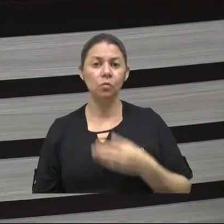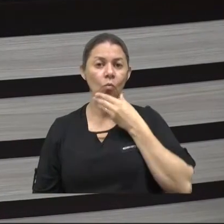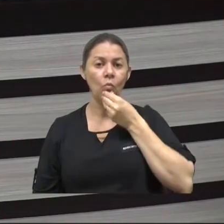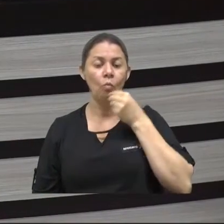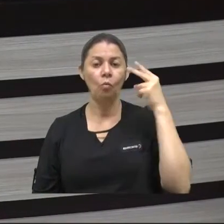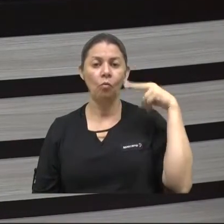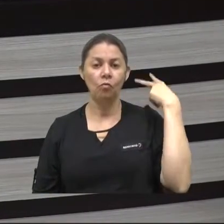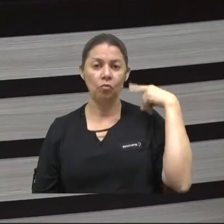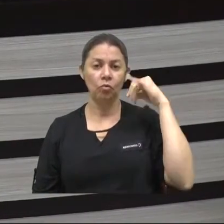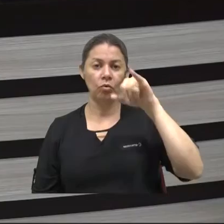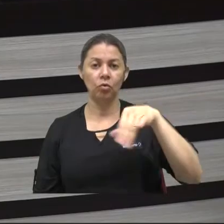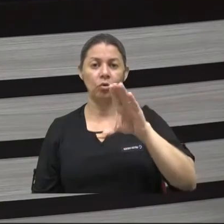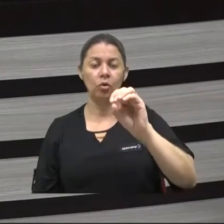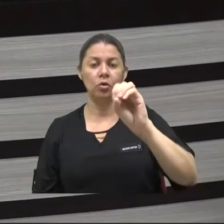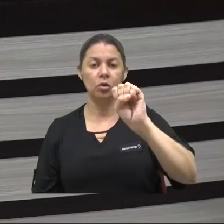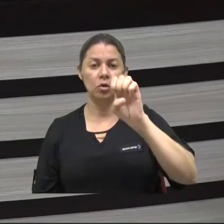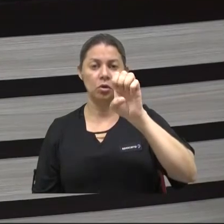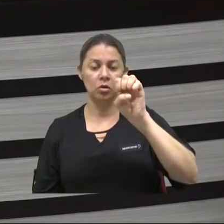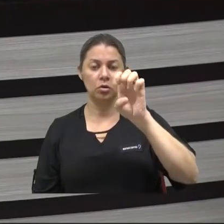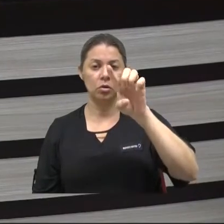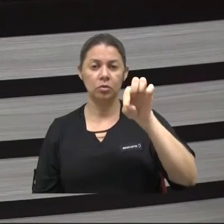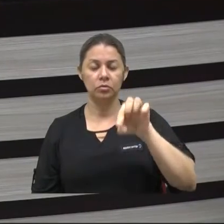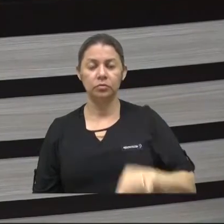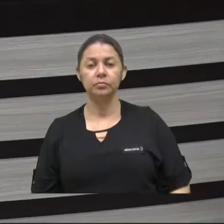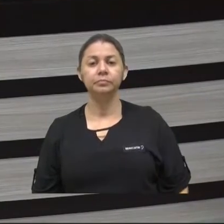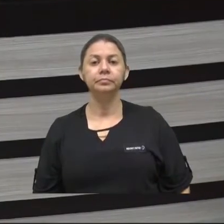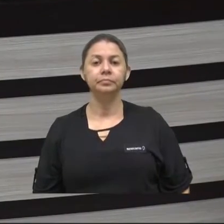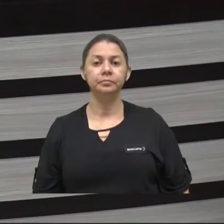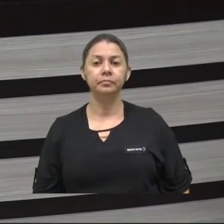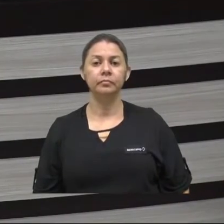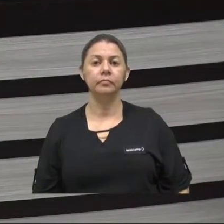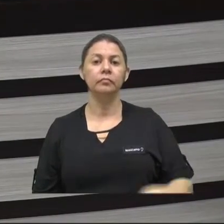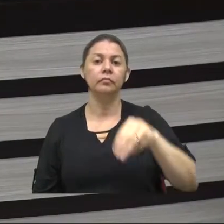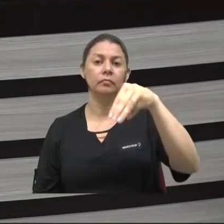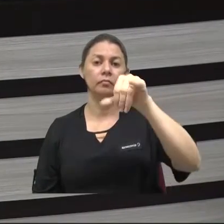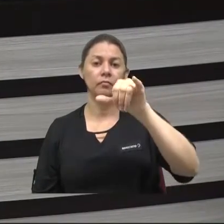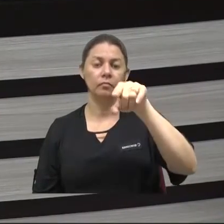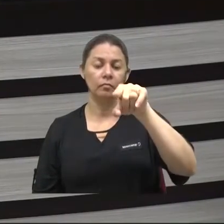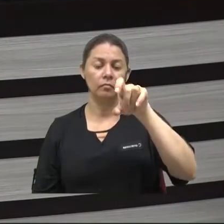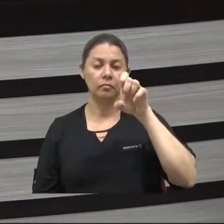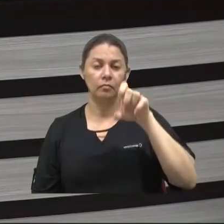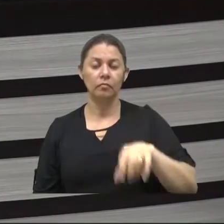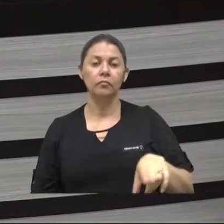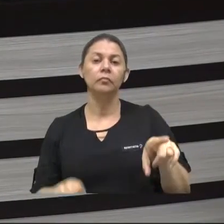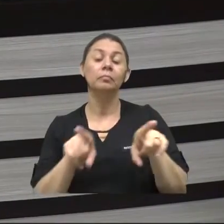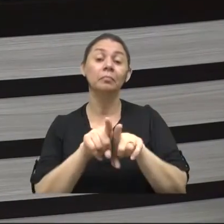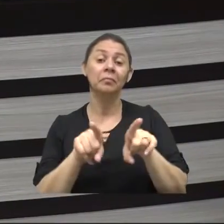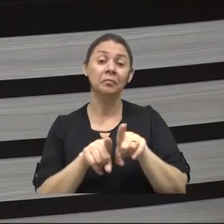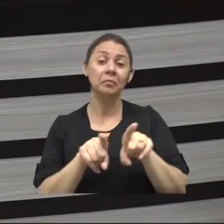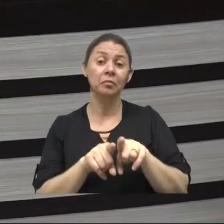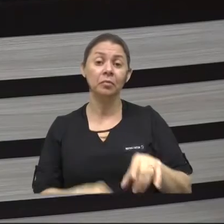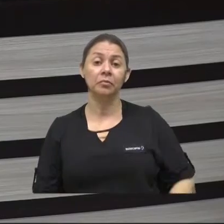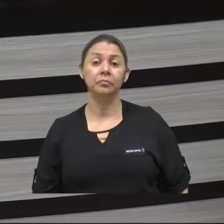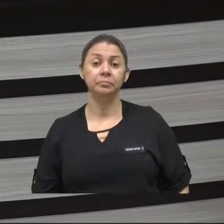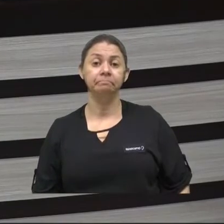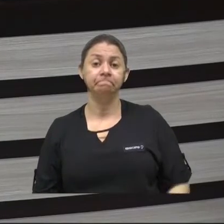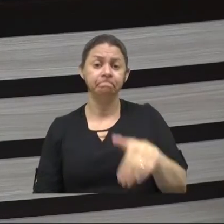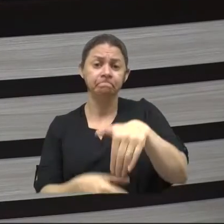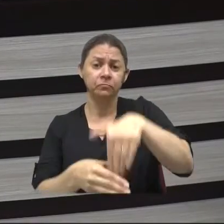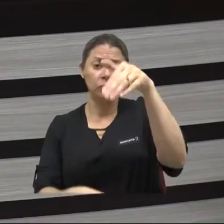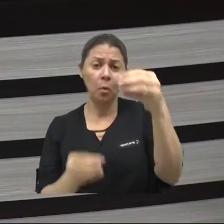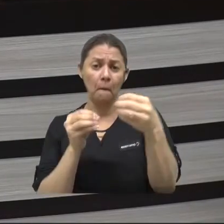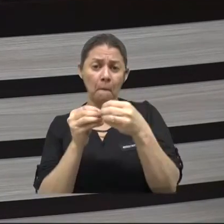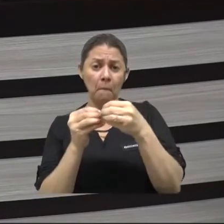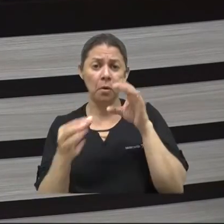com o vereador Newton Santos. E chegando perto da eleição, a gente ouve por bem se unir e ter